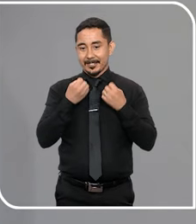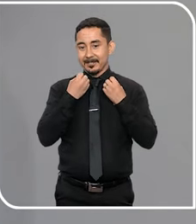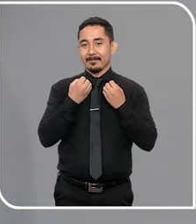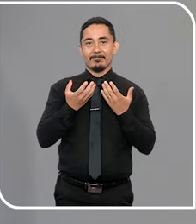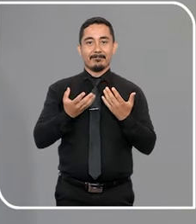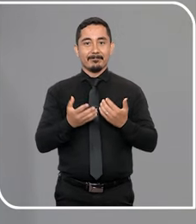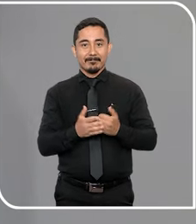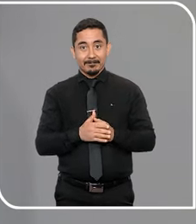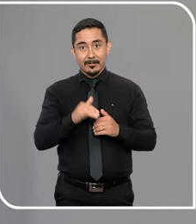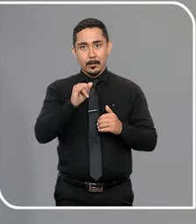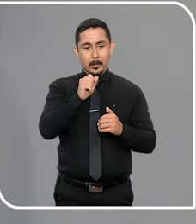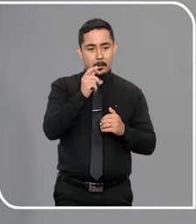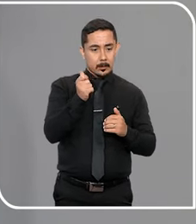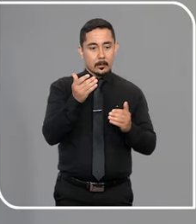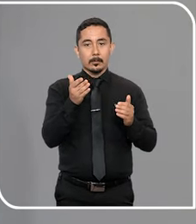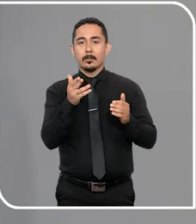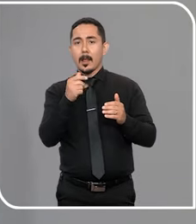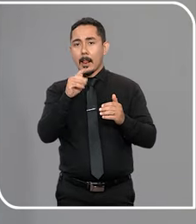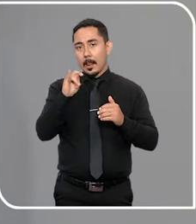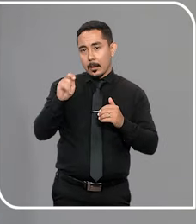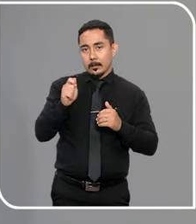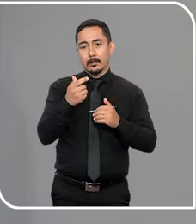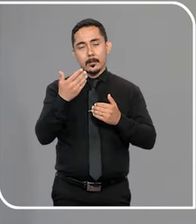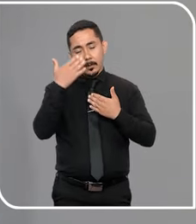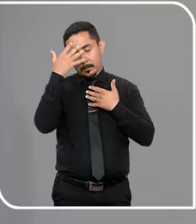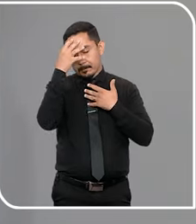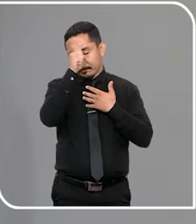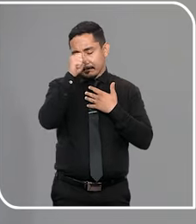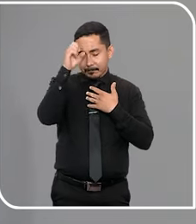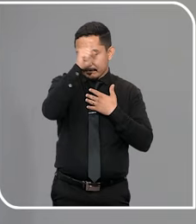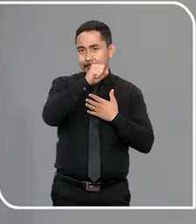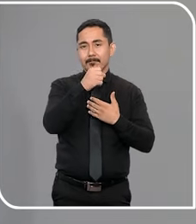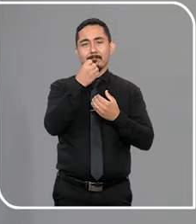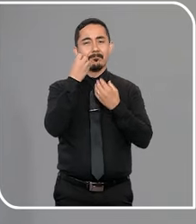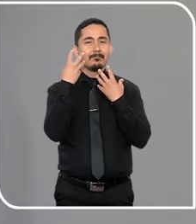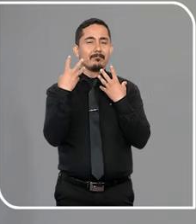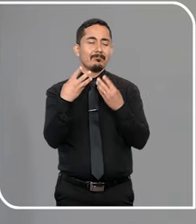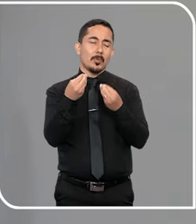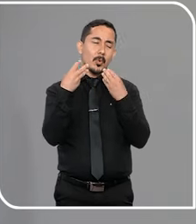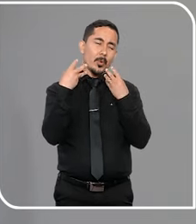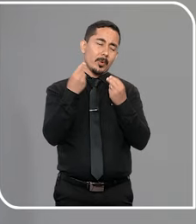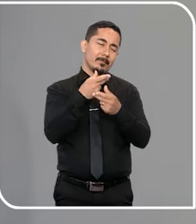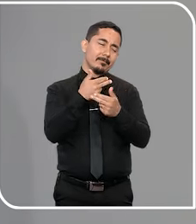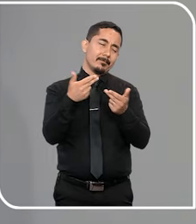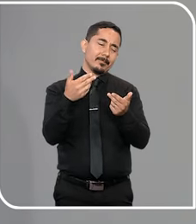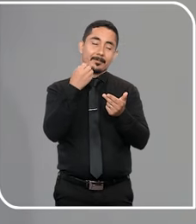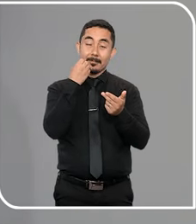maravilhoso maravilhoso Isa Natália aprendi muito com vocês agora